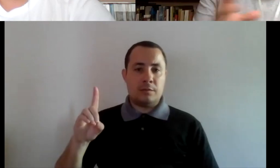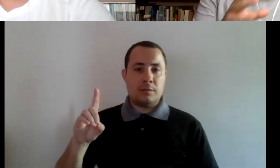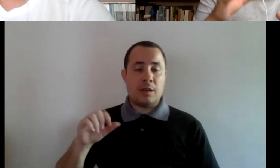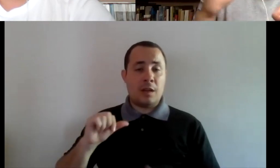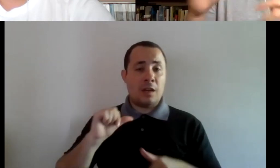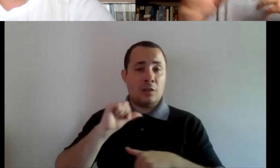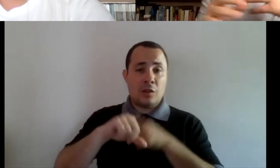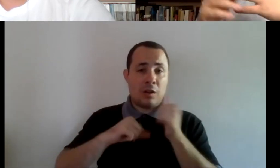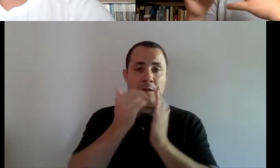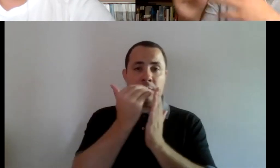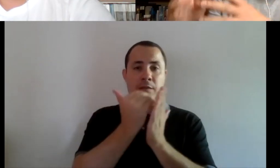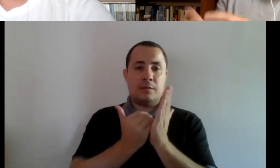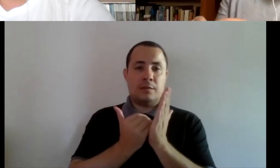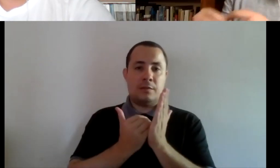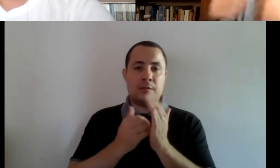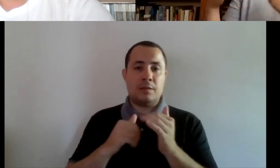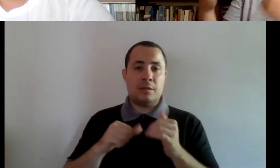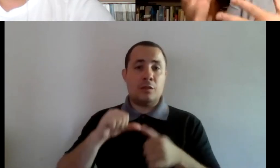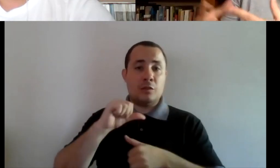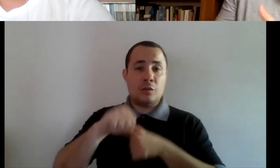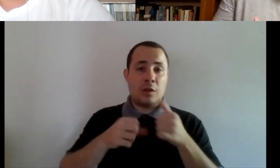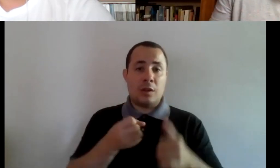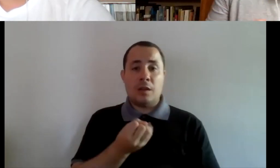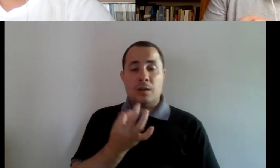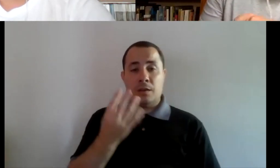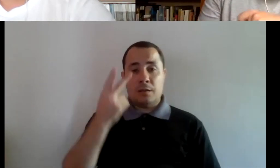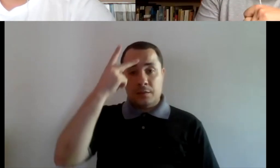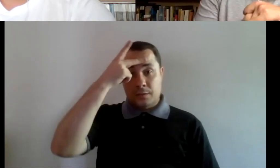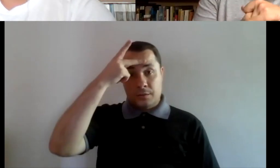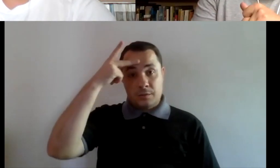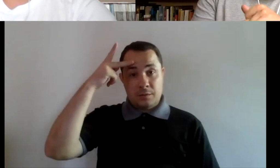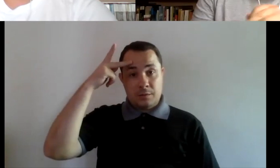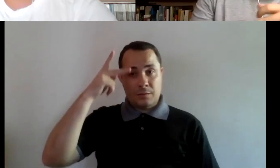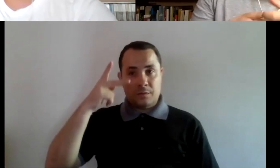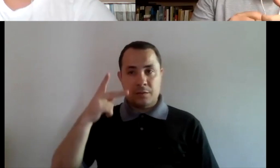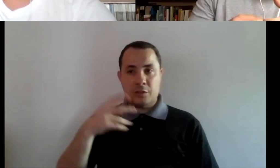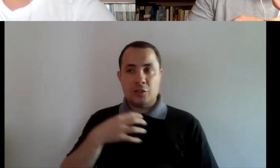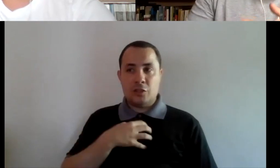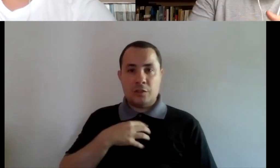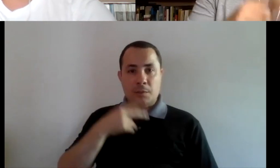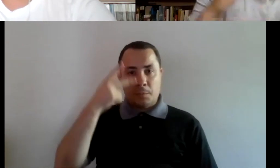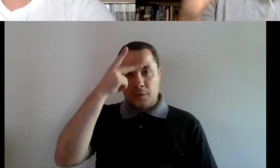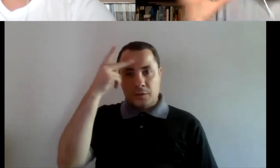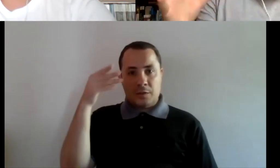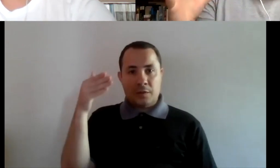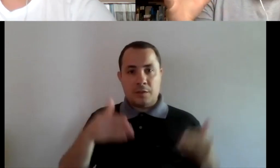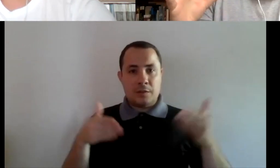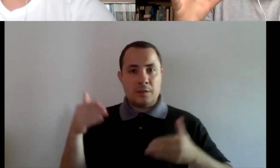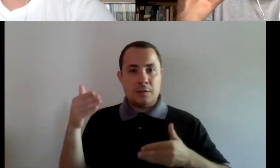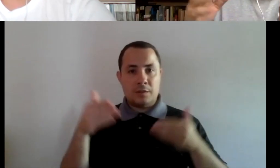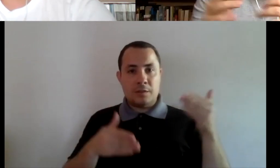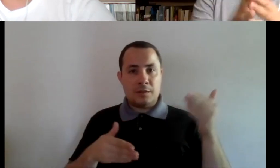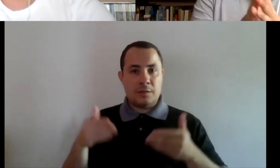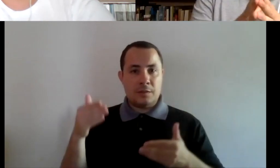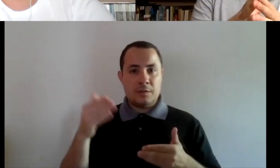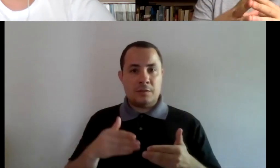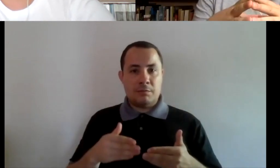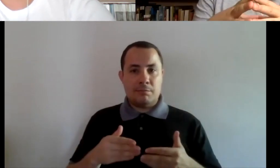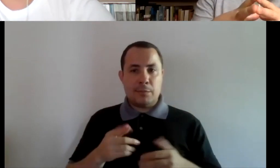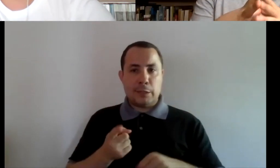e troca a quantidade de pessoas, o tipo de pessoas que frequentam a biblioteca. É uma coisa quase imediata, digamos assim,